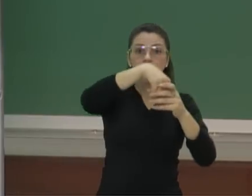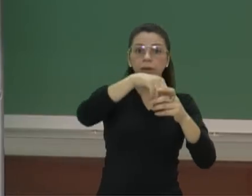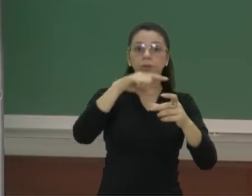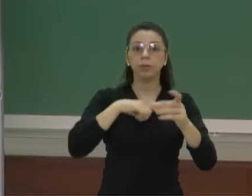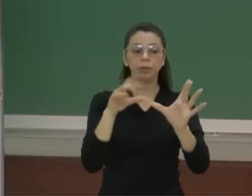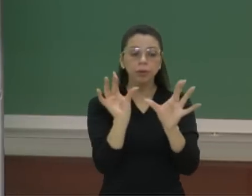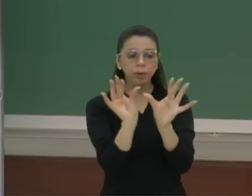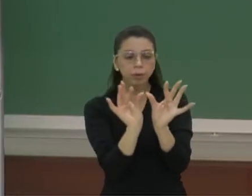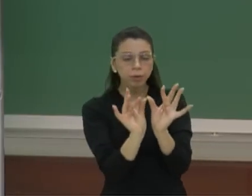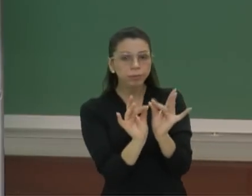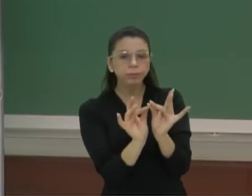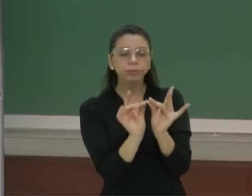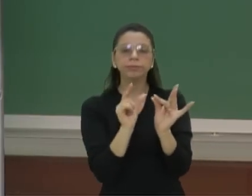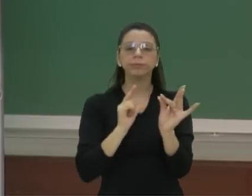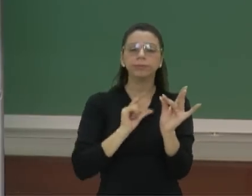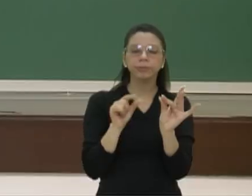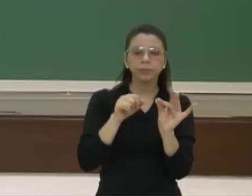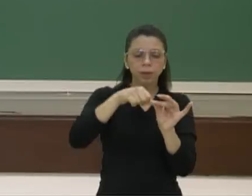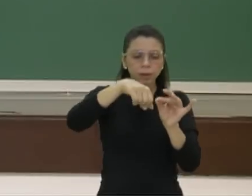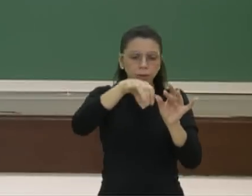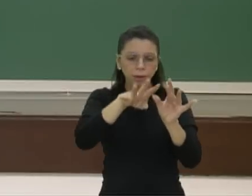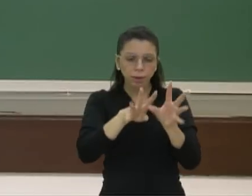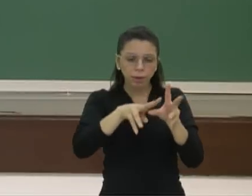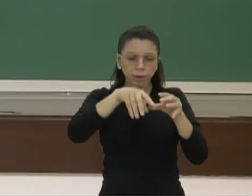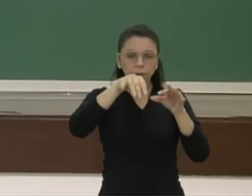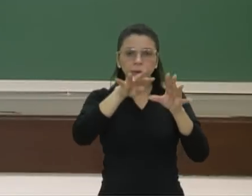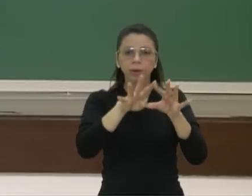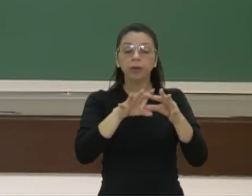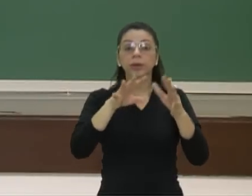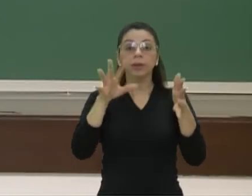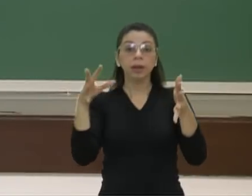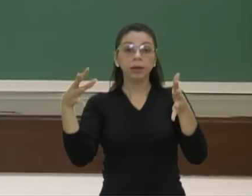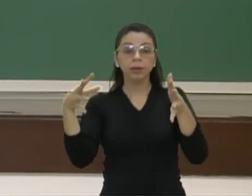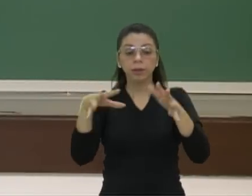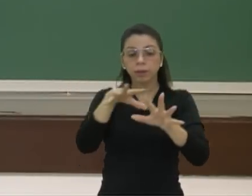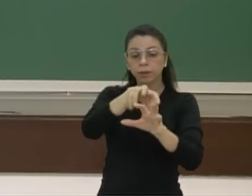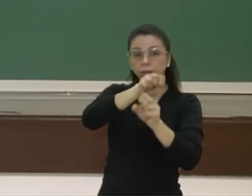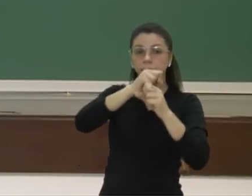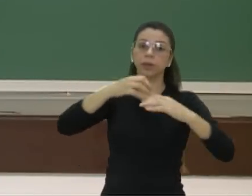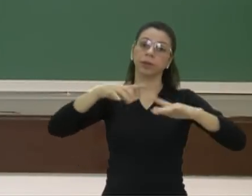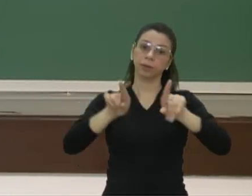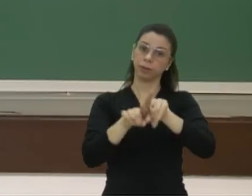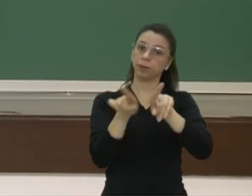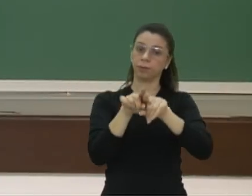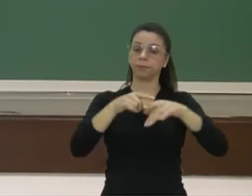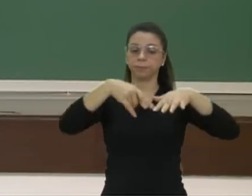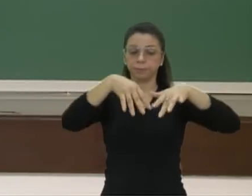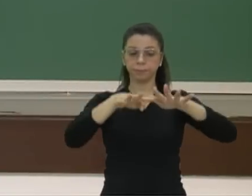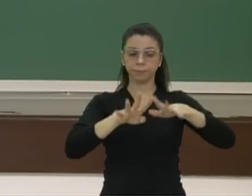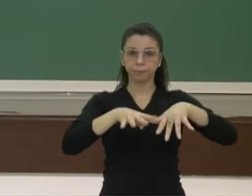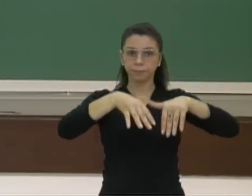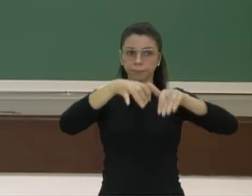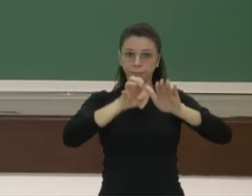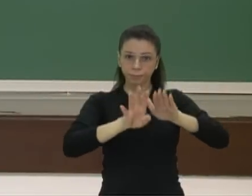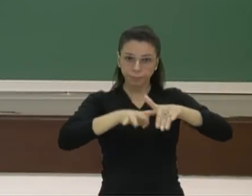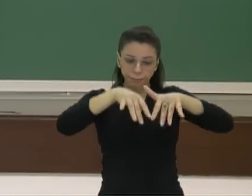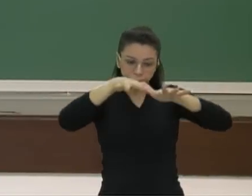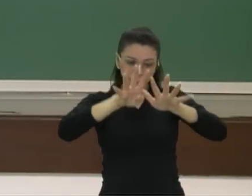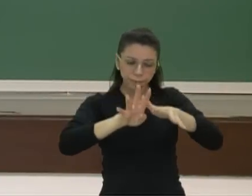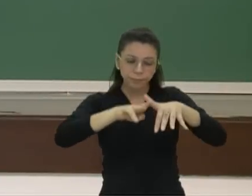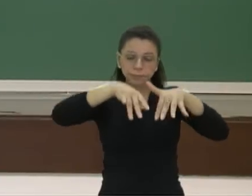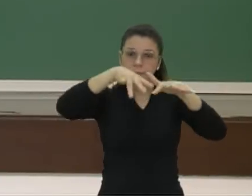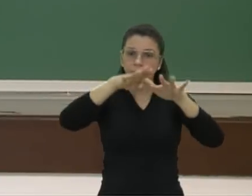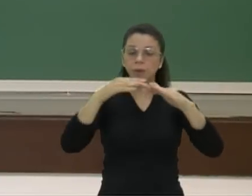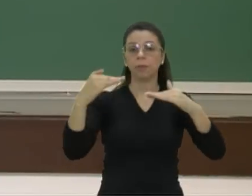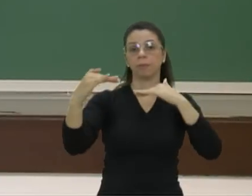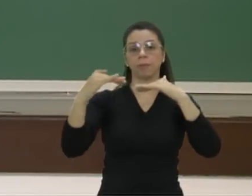encontramos células ciliadas, mecanorreceptores, que também vão vibrar, né? Esses cílios vão mexer conforme